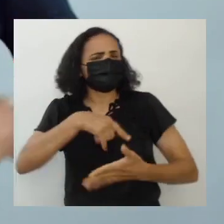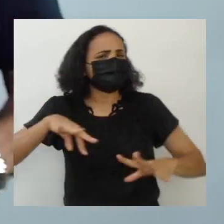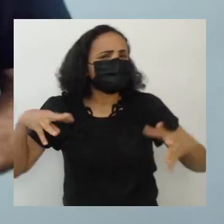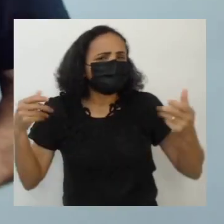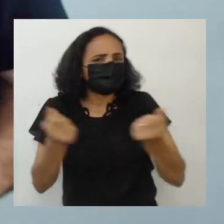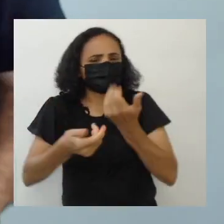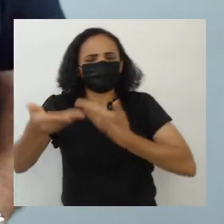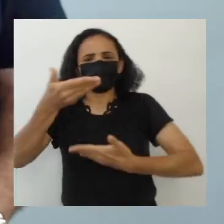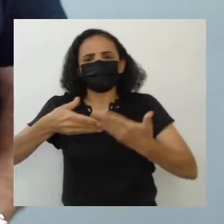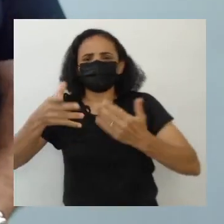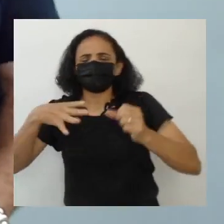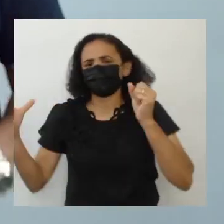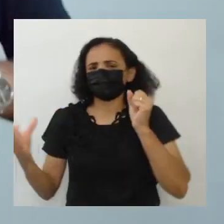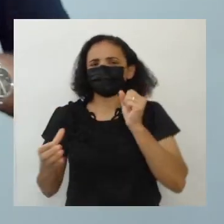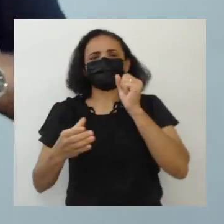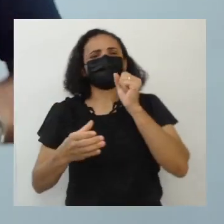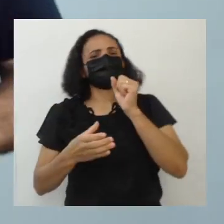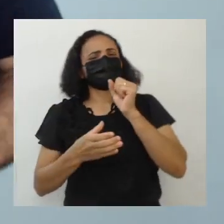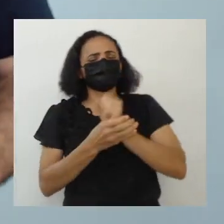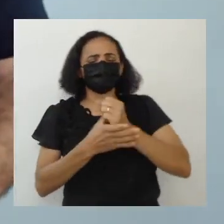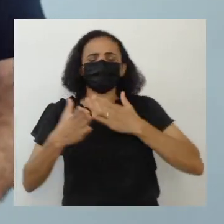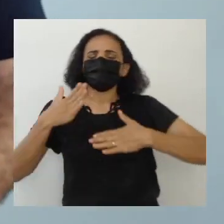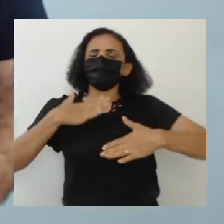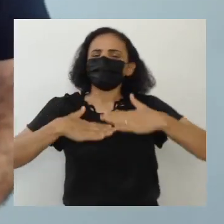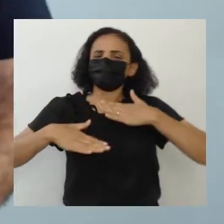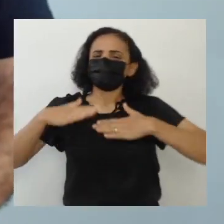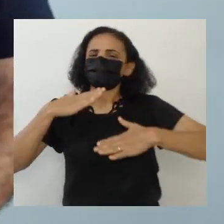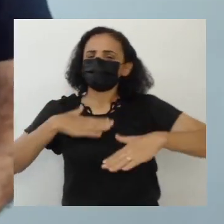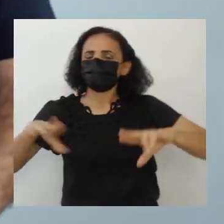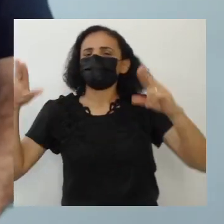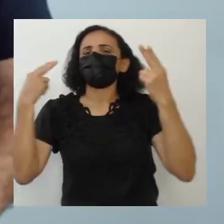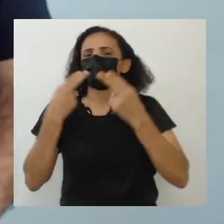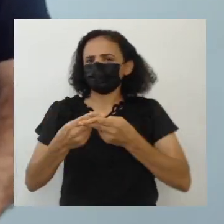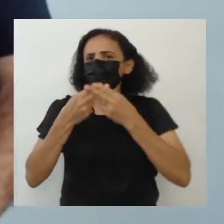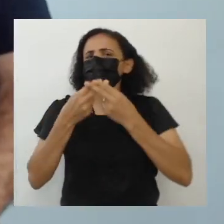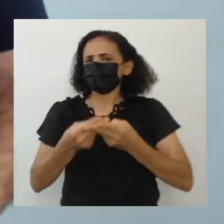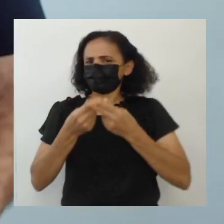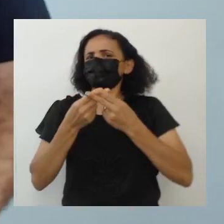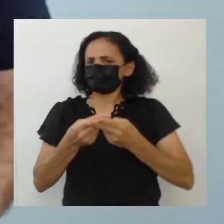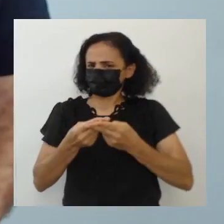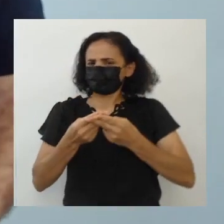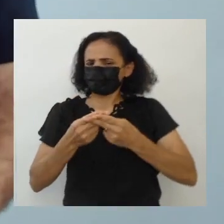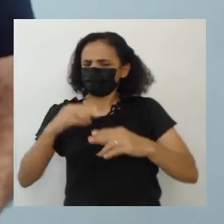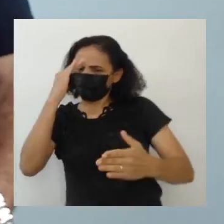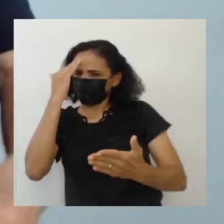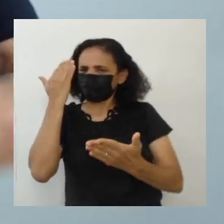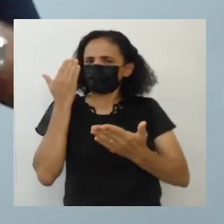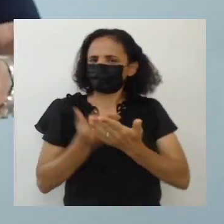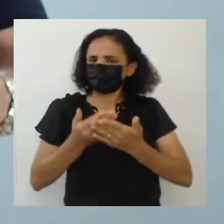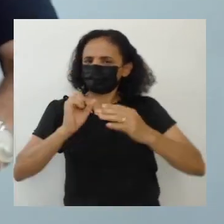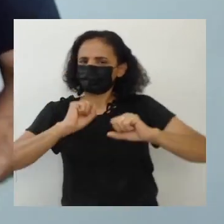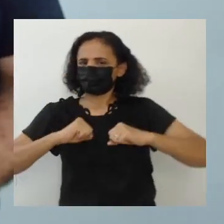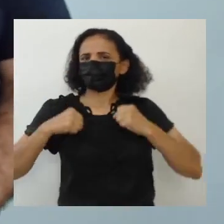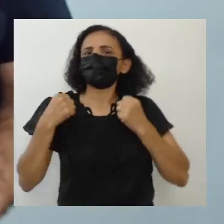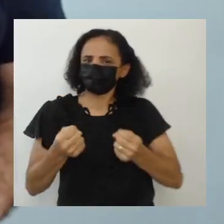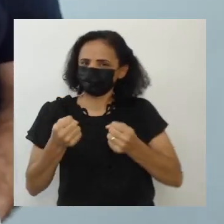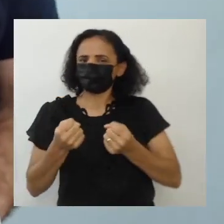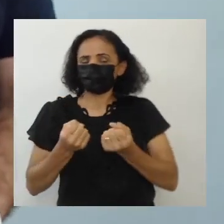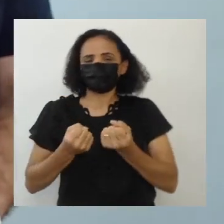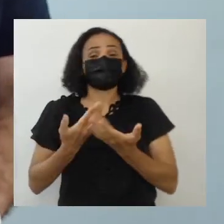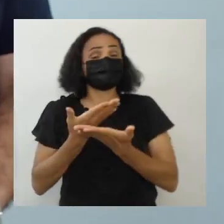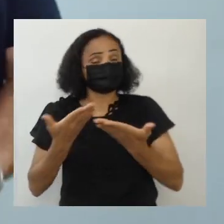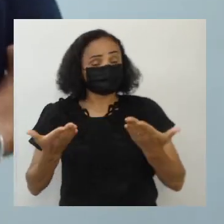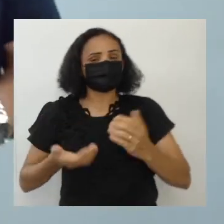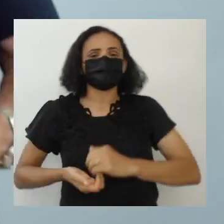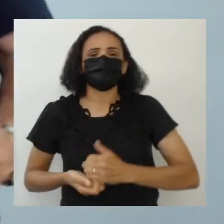toda a segurança de vocês, com a tranquilidade de quem realmente se garante, de quem realmente sabe o que vai fazer, tá?